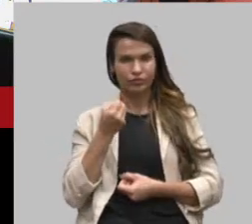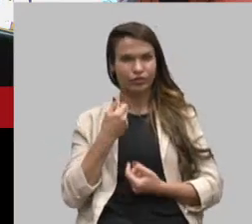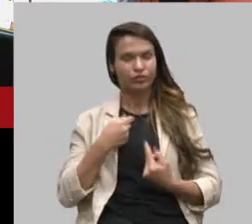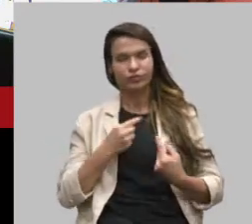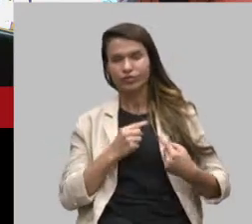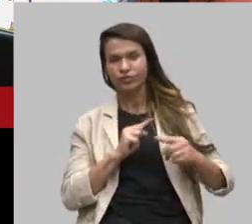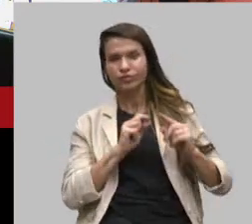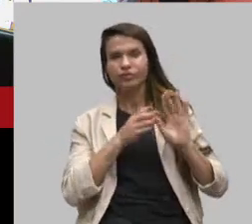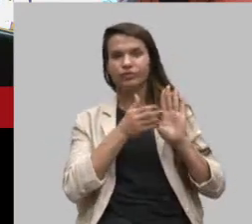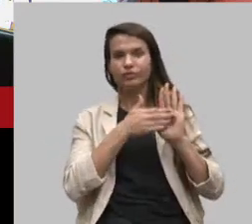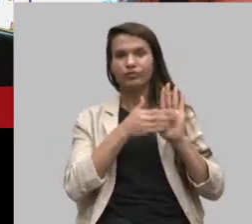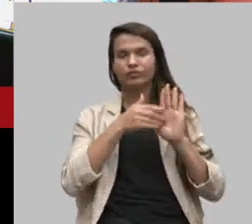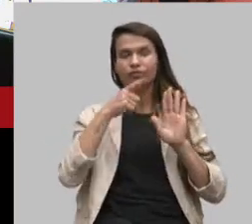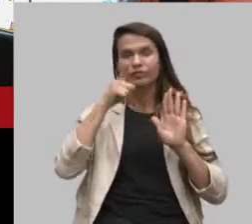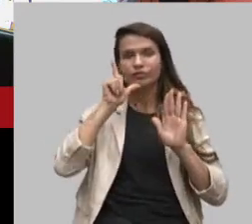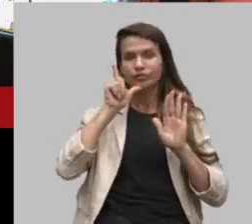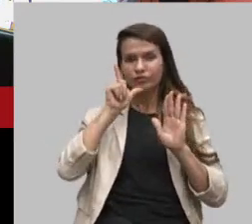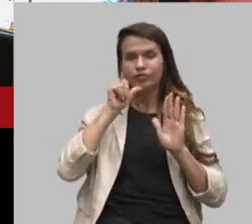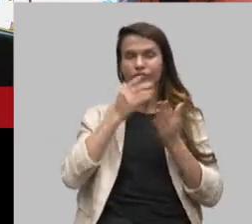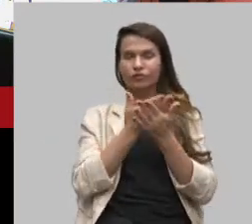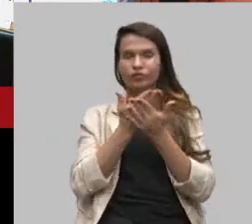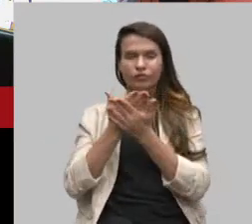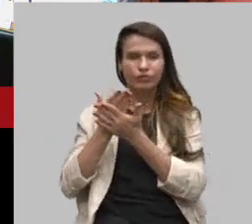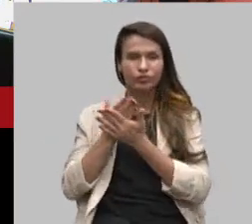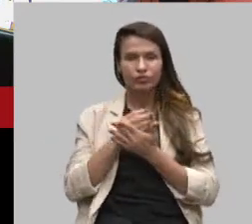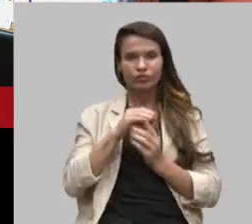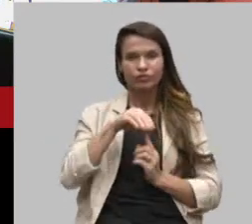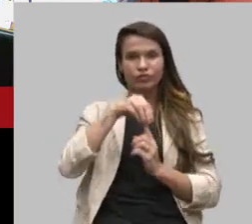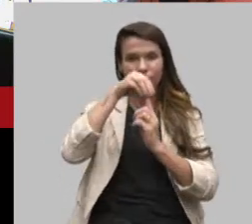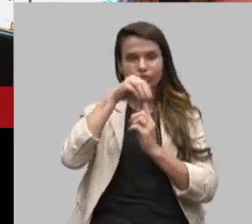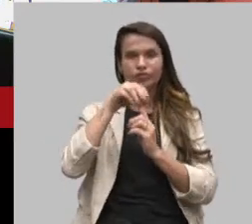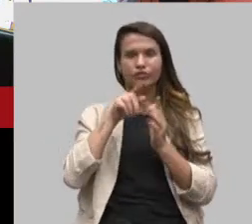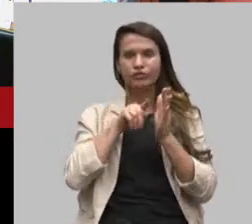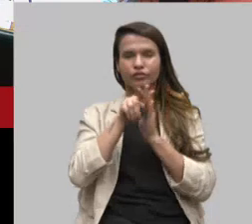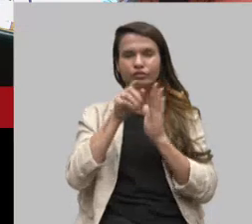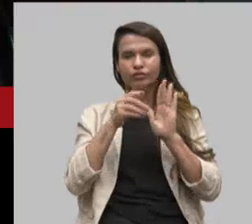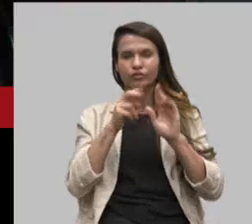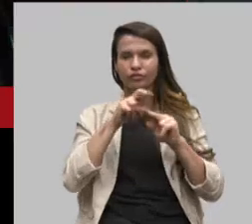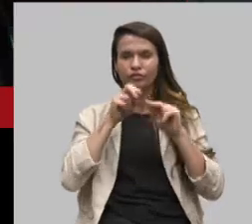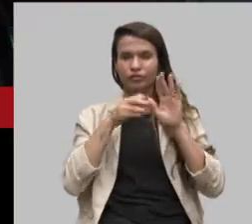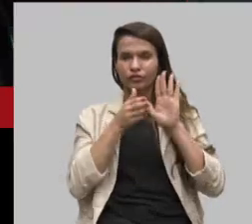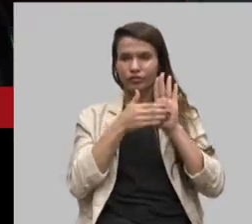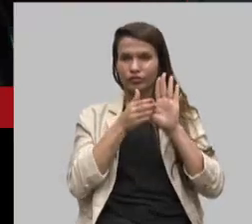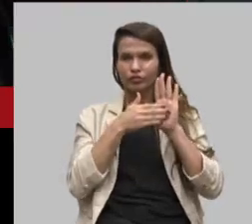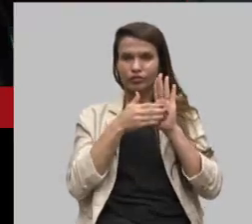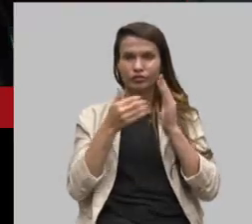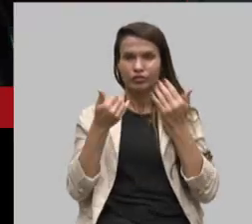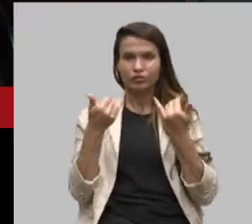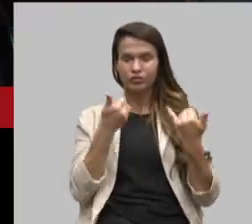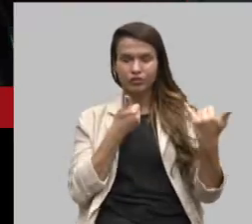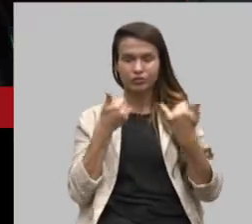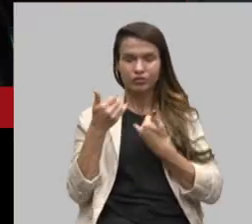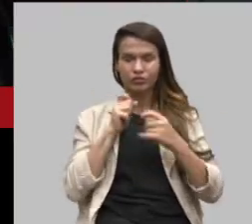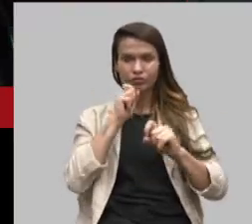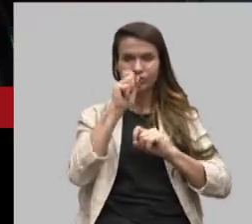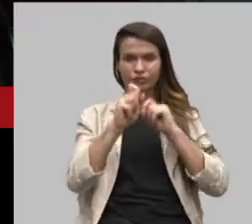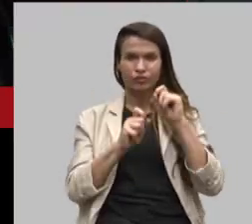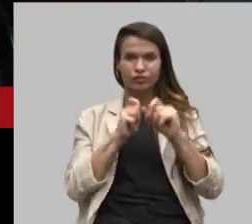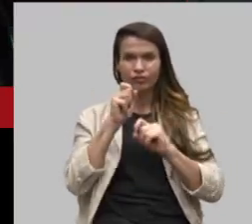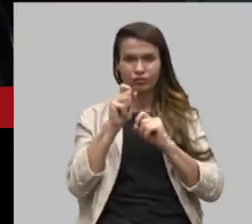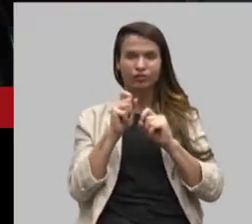de ontem no estudo dirigido a gente perguntar sobre essa proposta e nos informarem que isso já está sendo